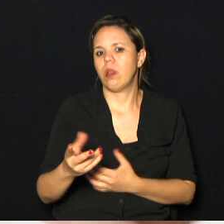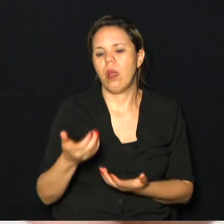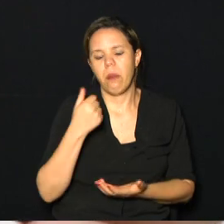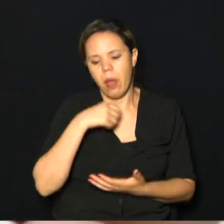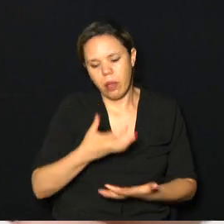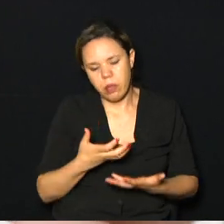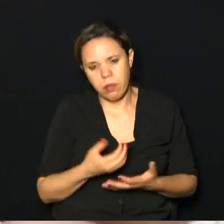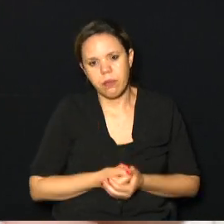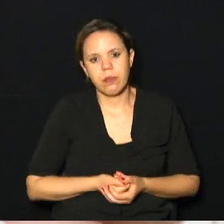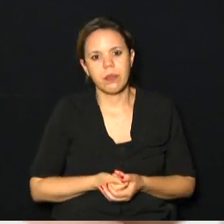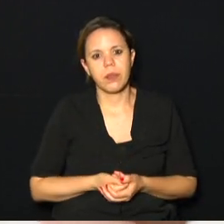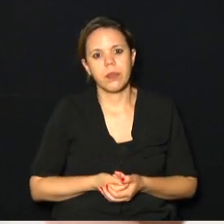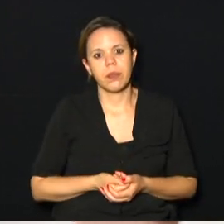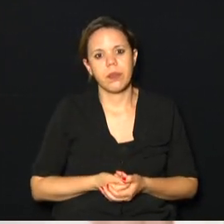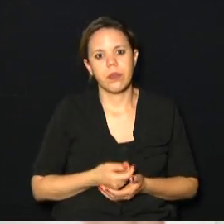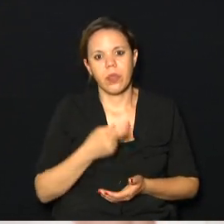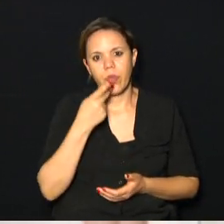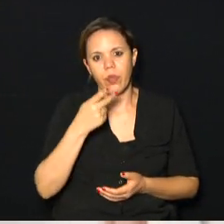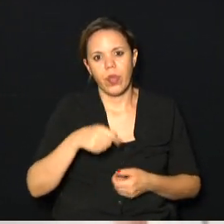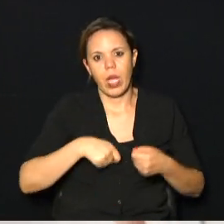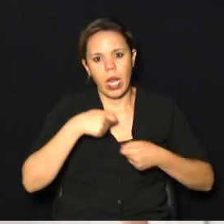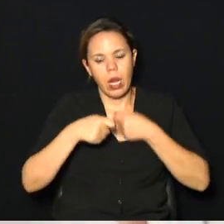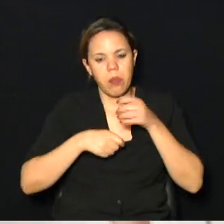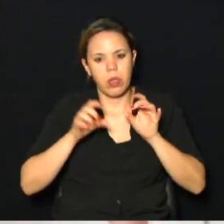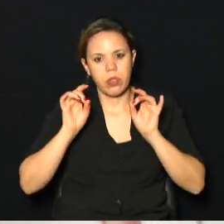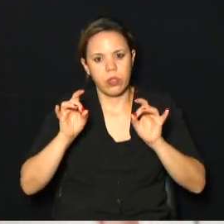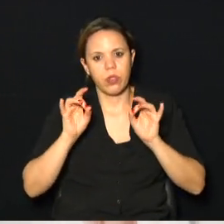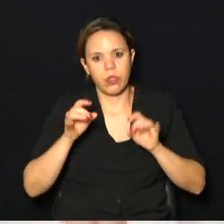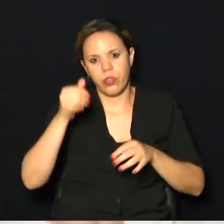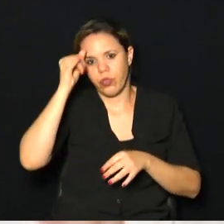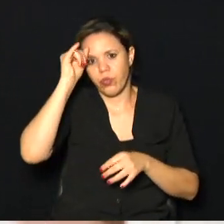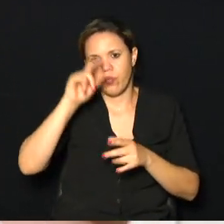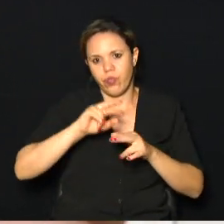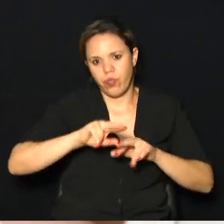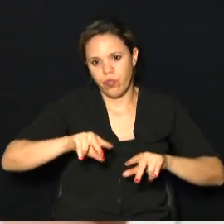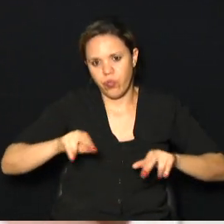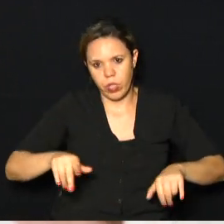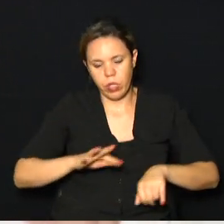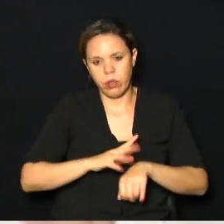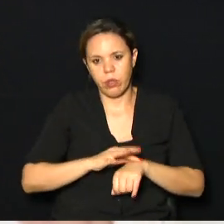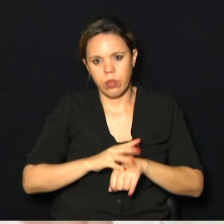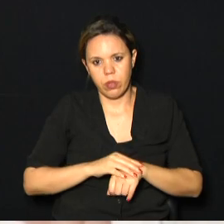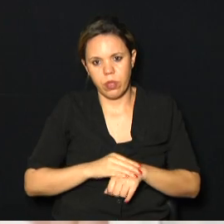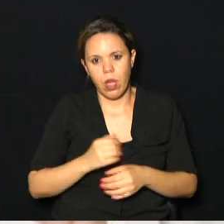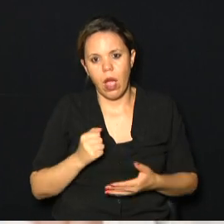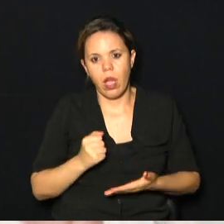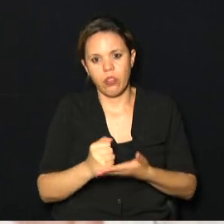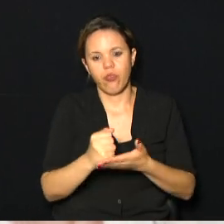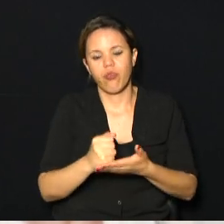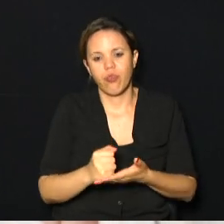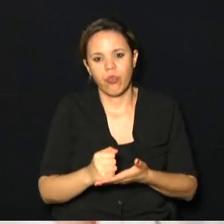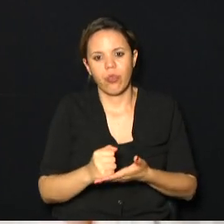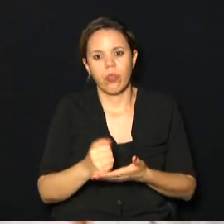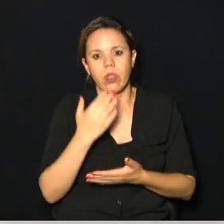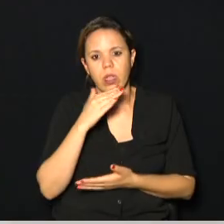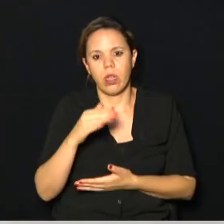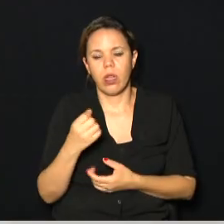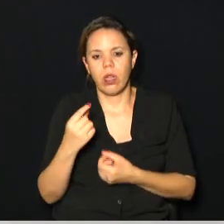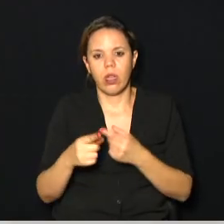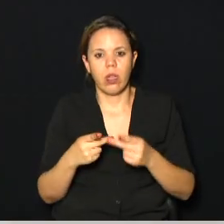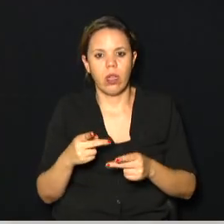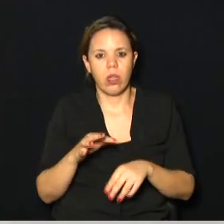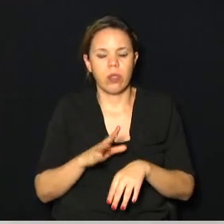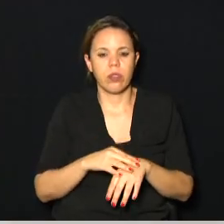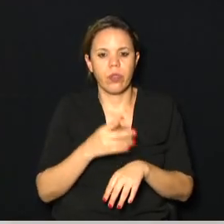mãe desejar. Isso eu falei alimento rico porque evita uma série de doenças, né, doutora? E ajuda na formação da criança. A gente pode citar alguma